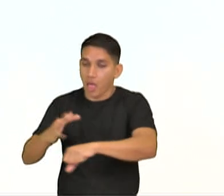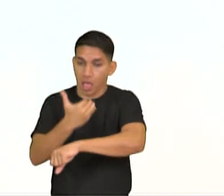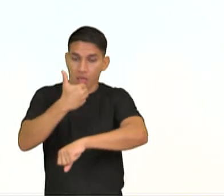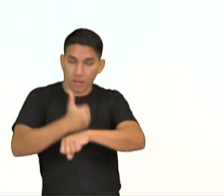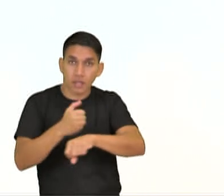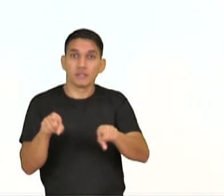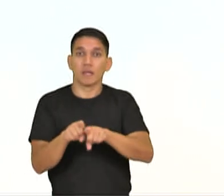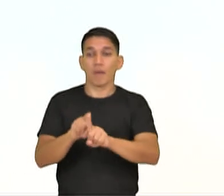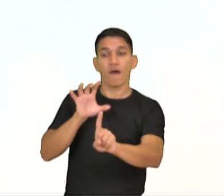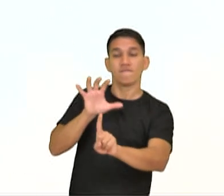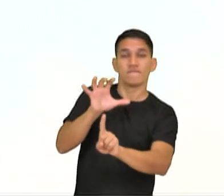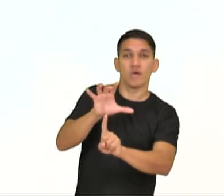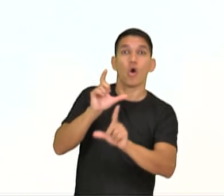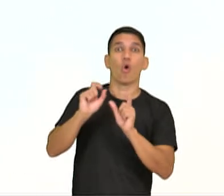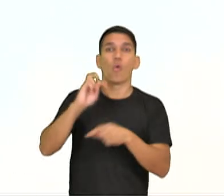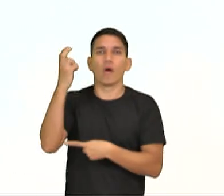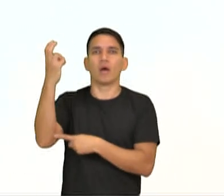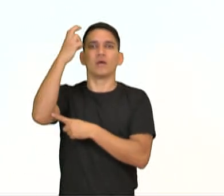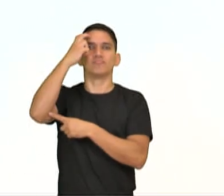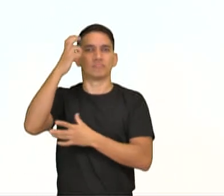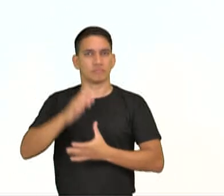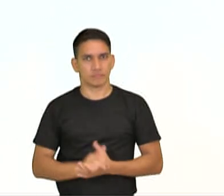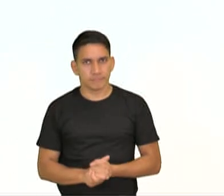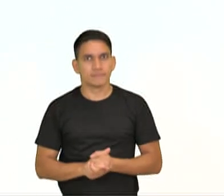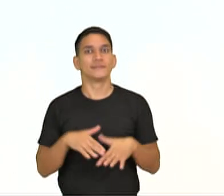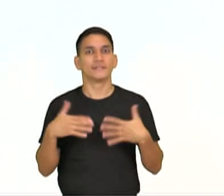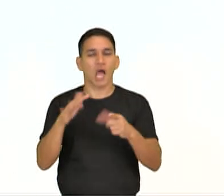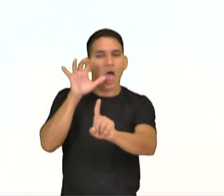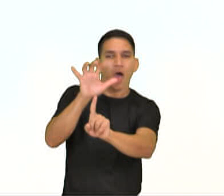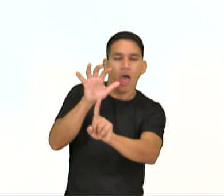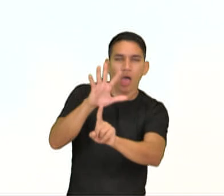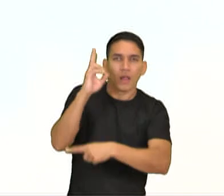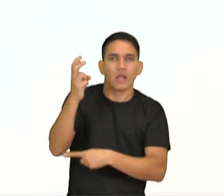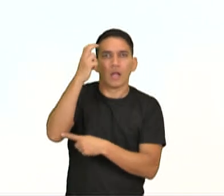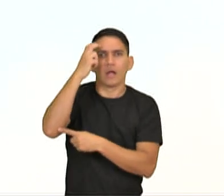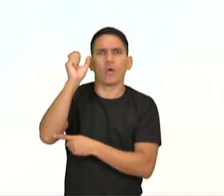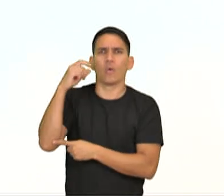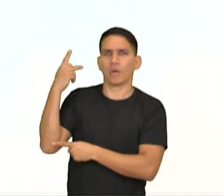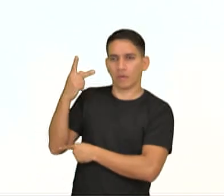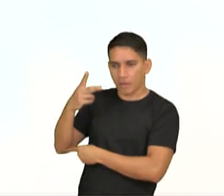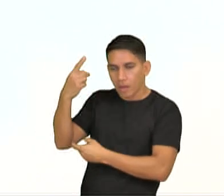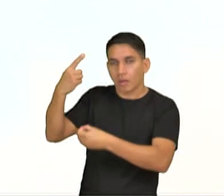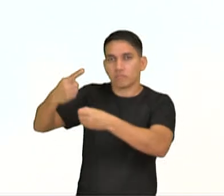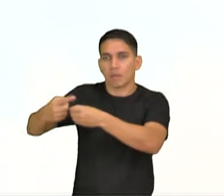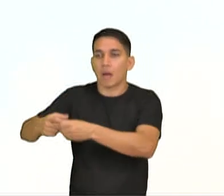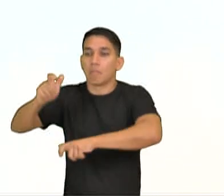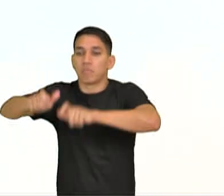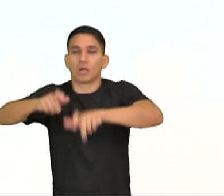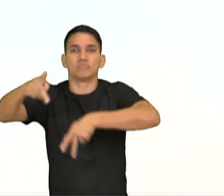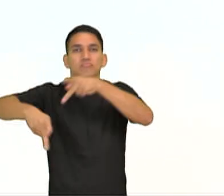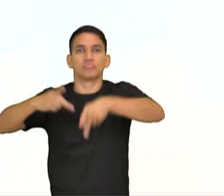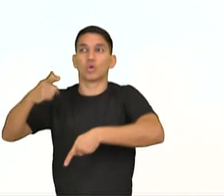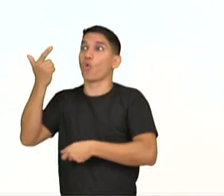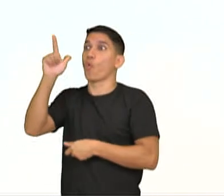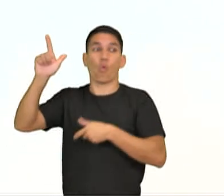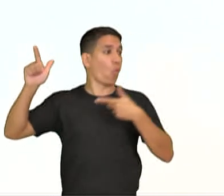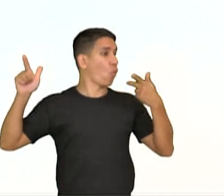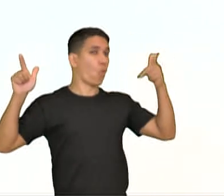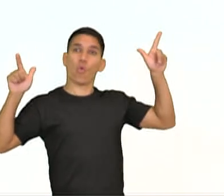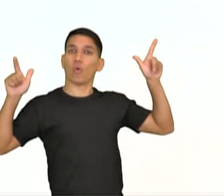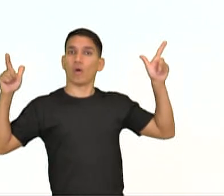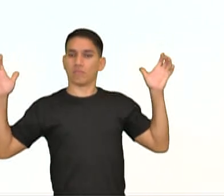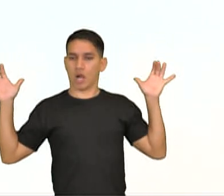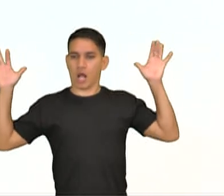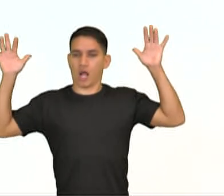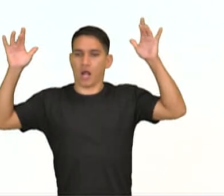sua influência sobre a cultura, né? Então, a influência da cultura dos povos que vêm de outros lugares